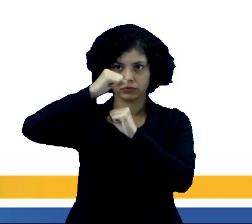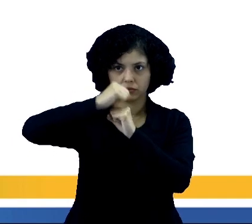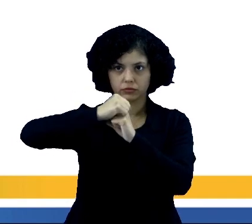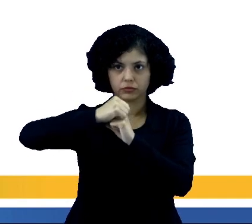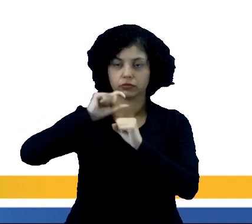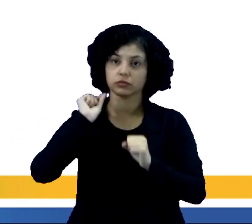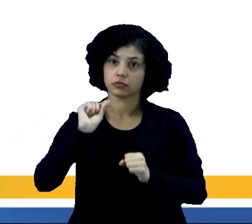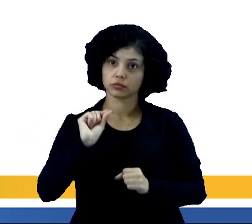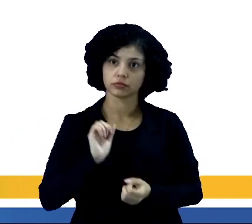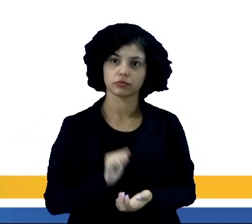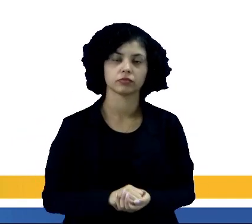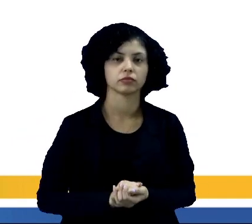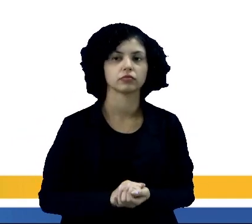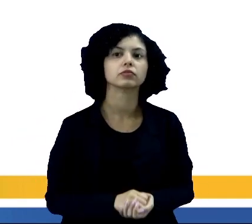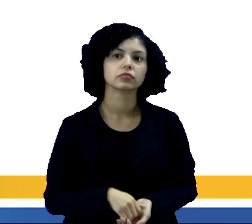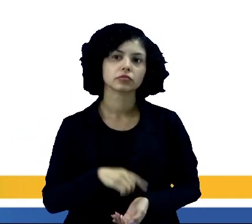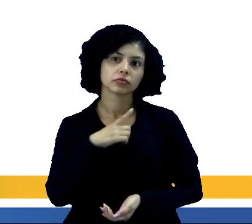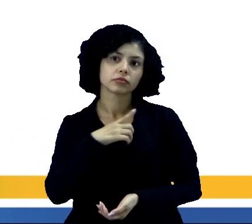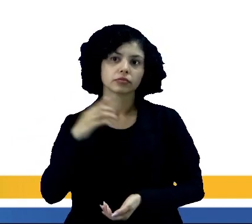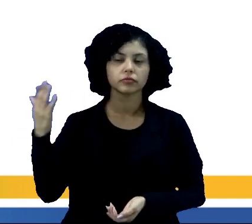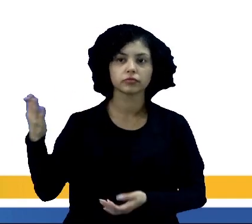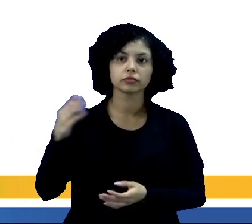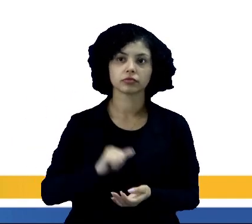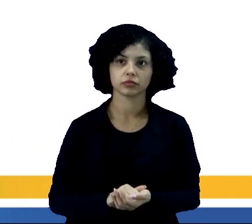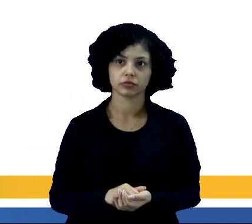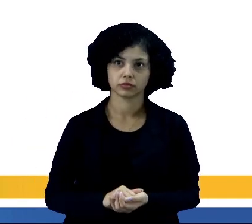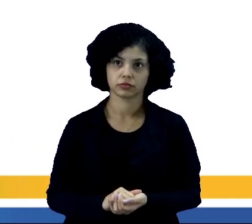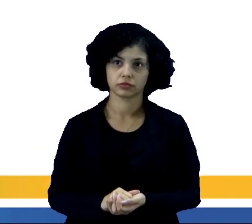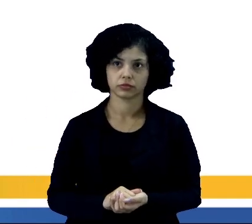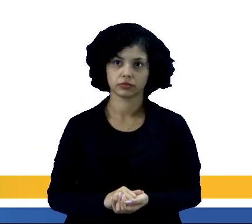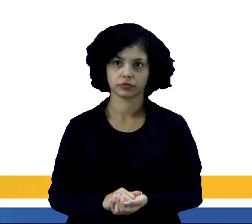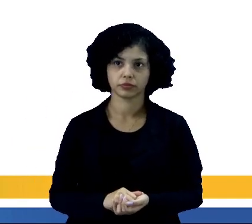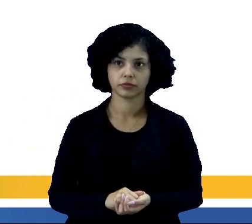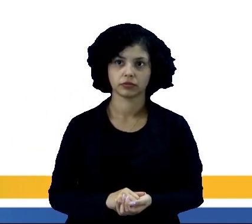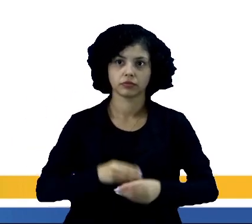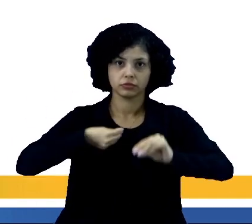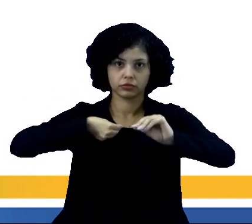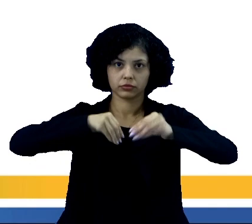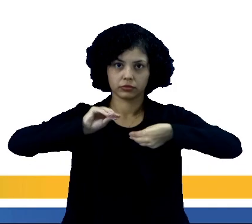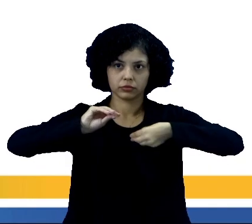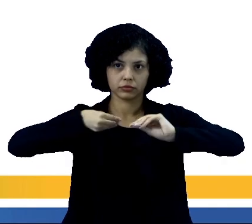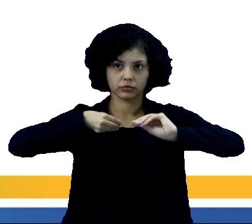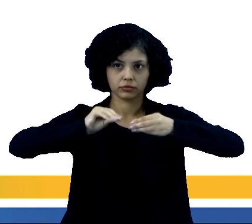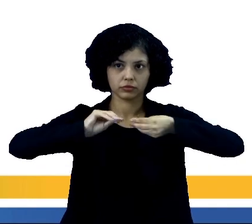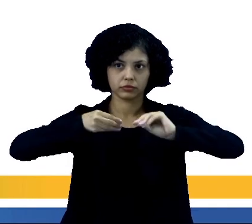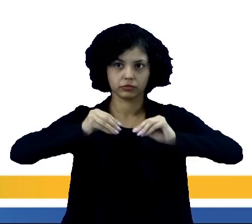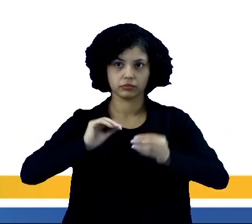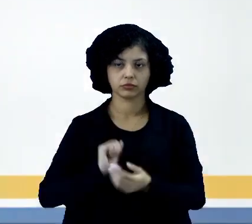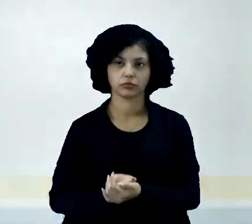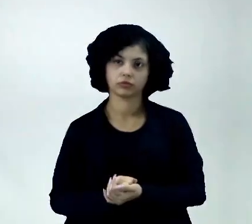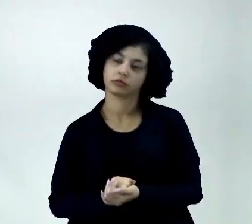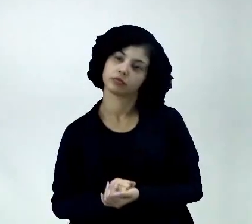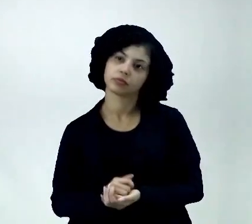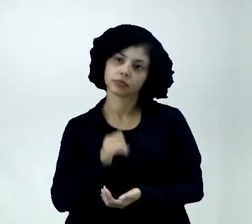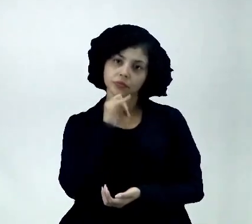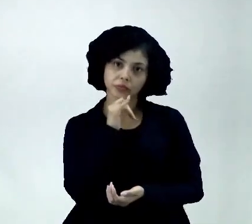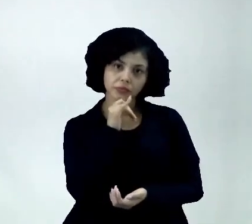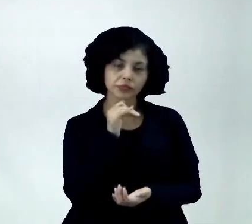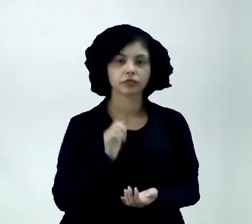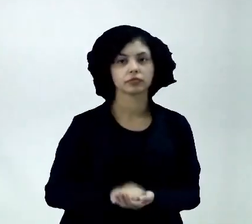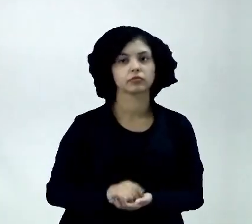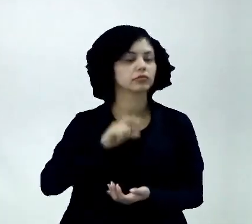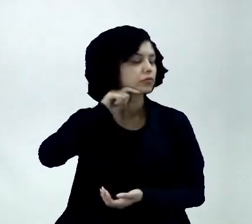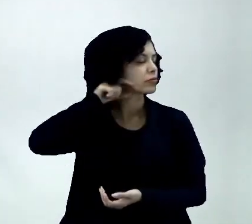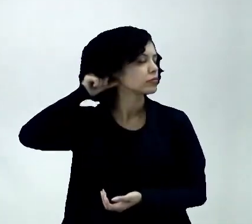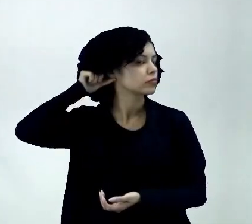que vai depender do tecido. Então, aqui temos um tecido cartilaginoso, são cartilagens elásticas. Por exemplo, para entender,